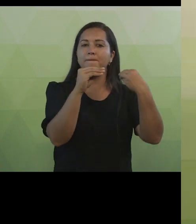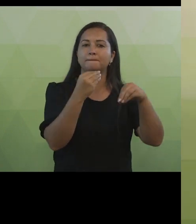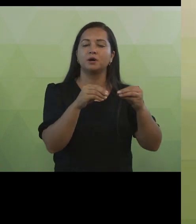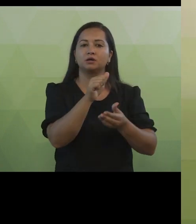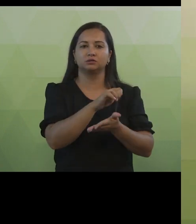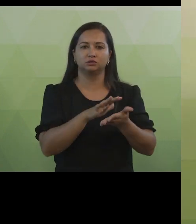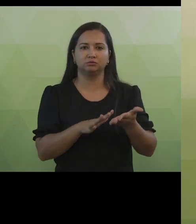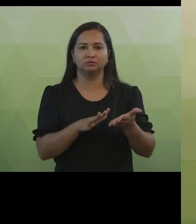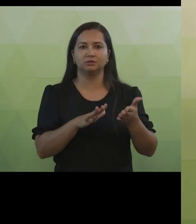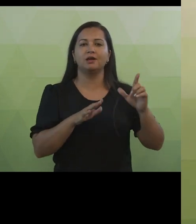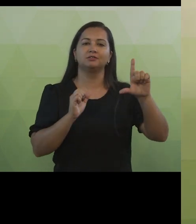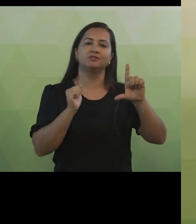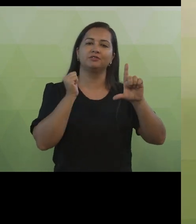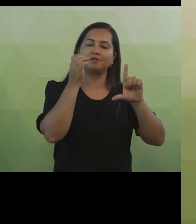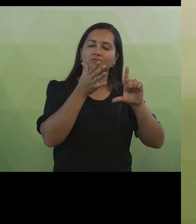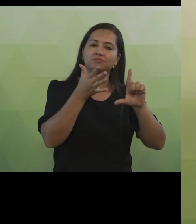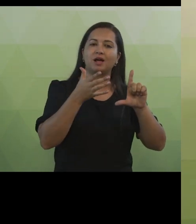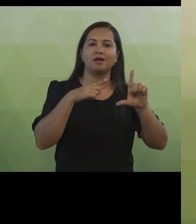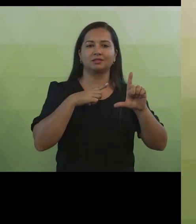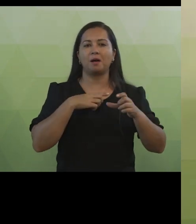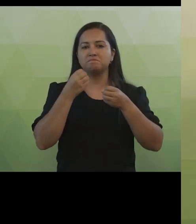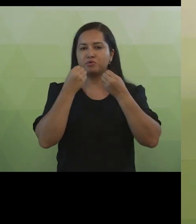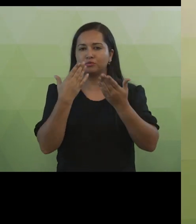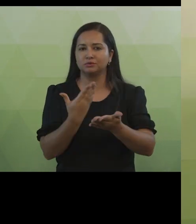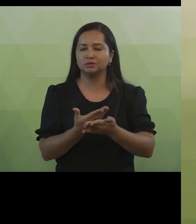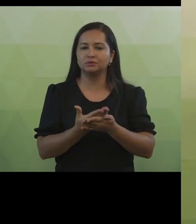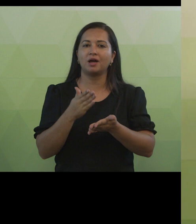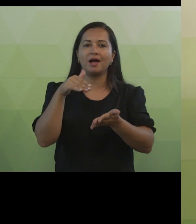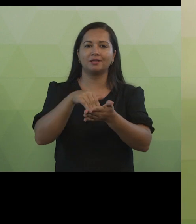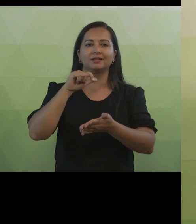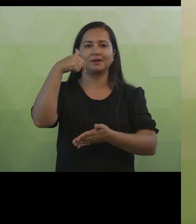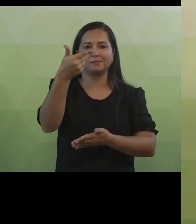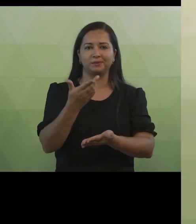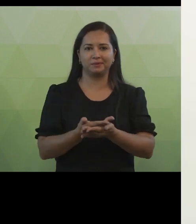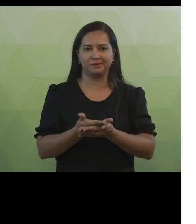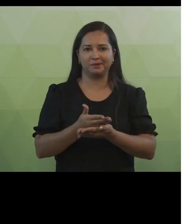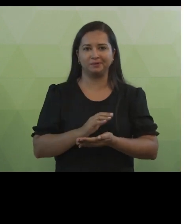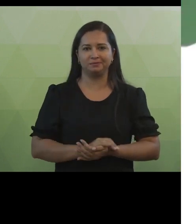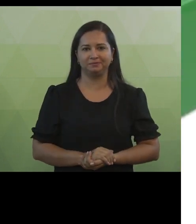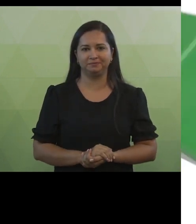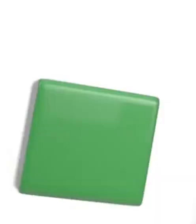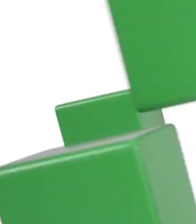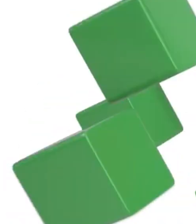participem dos fóruns. Até o próximo encontro, bons estudos e até lá!